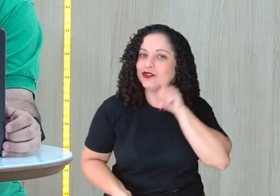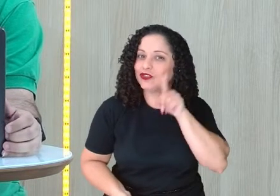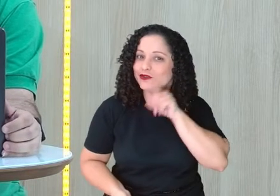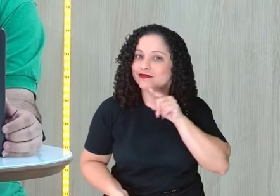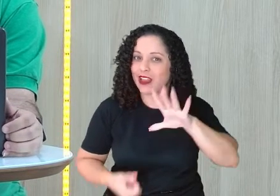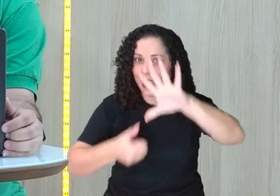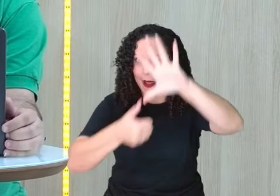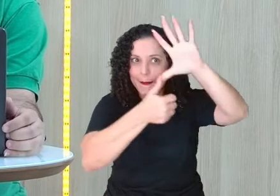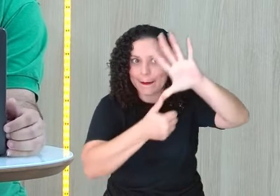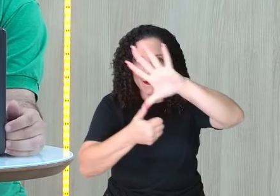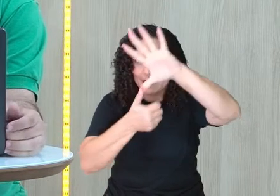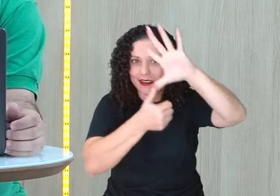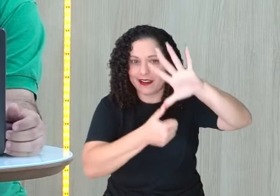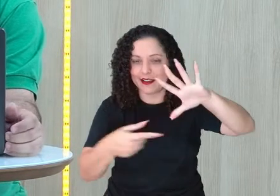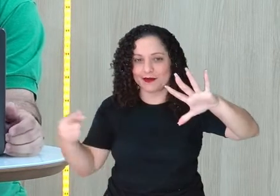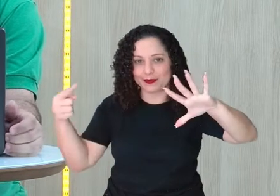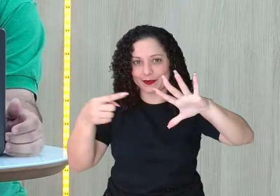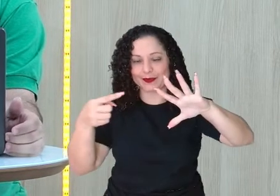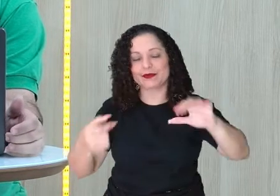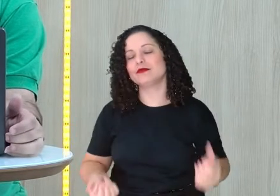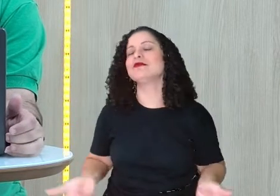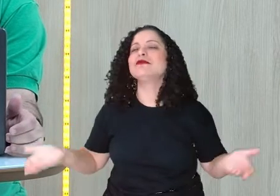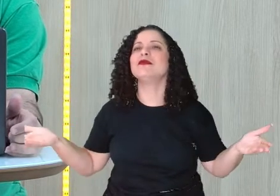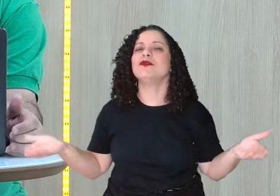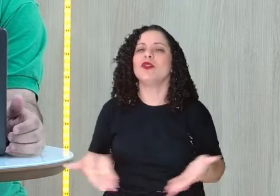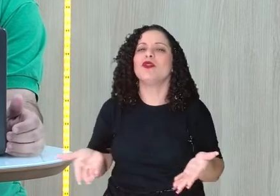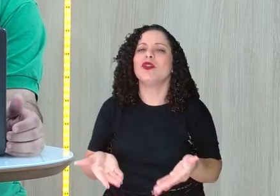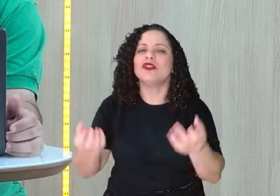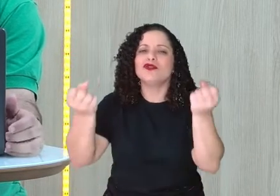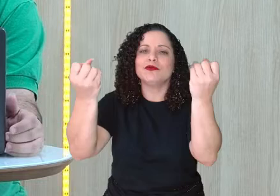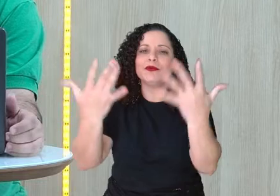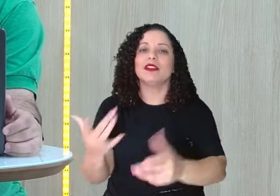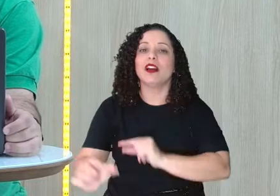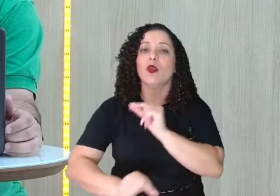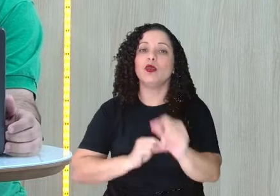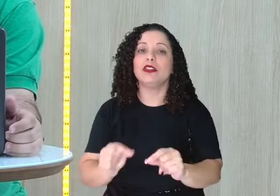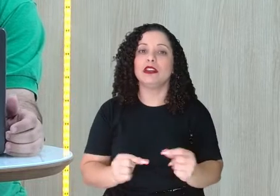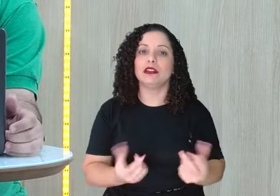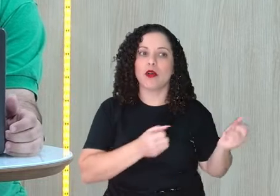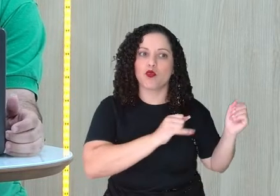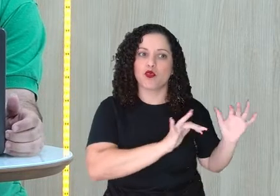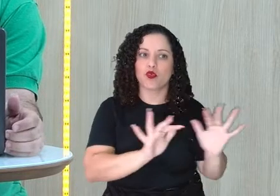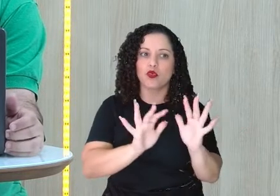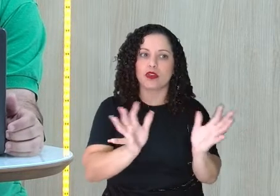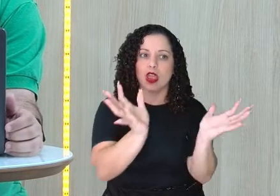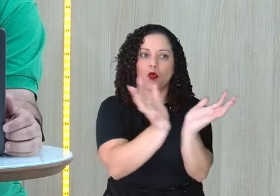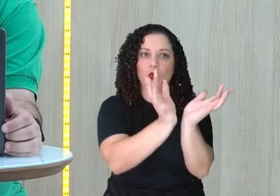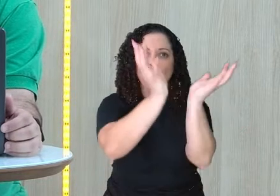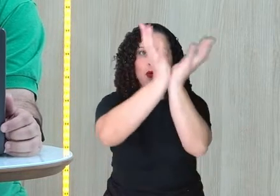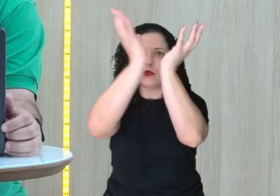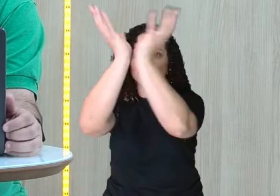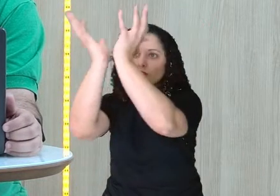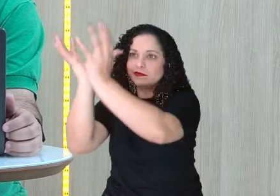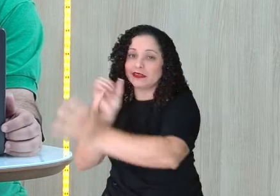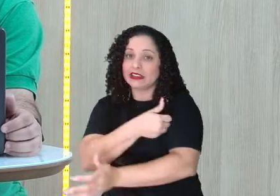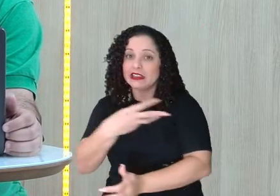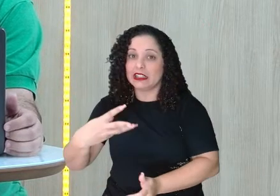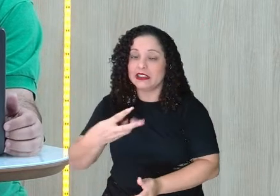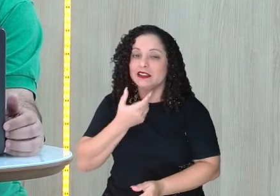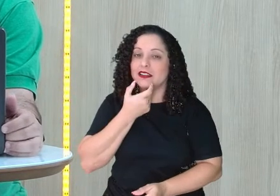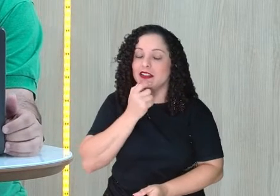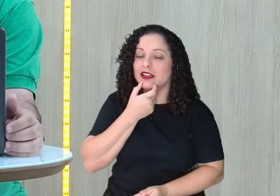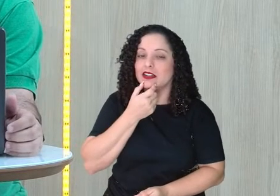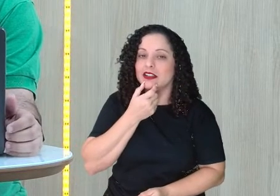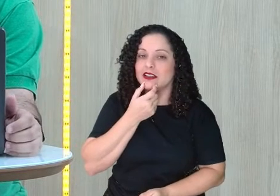América. Então, apesar do fato de que a colonização dessas 13 colônias inglesas, né, ela se deu de uma